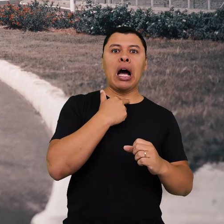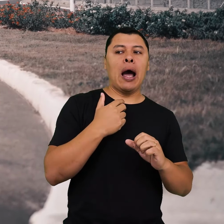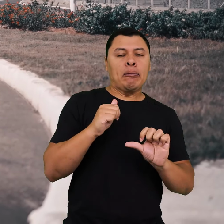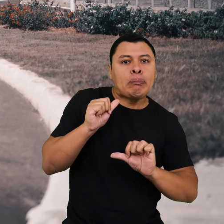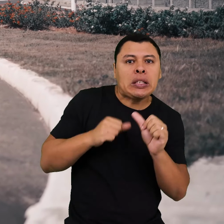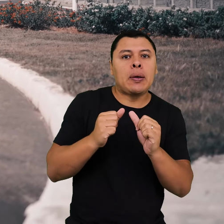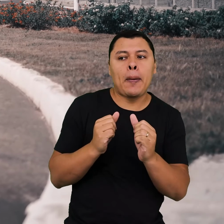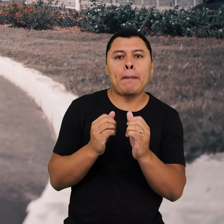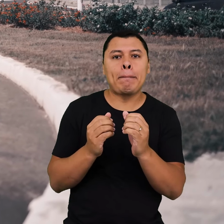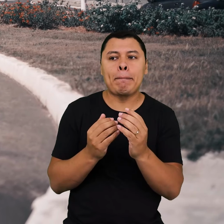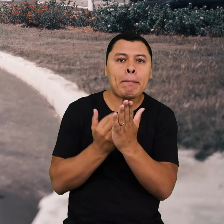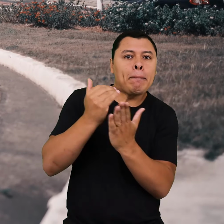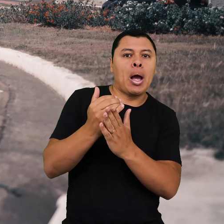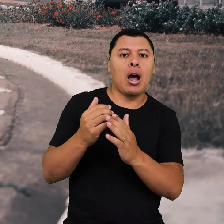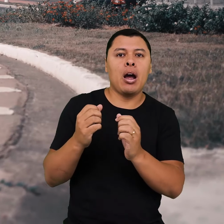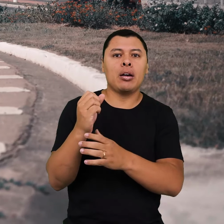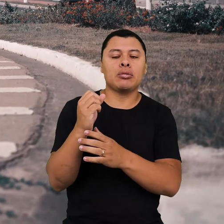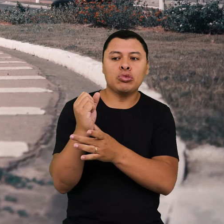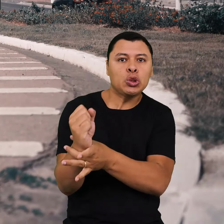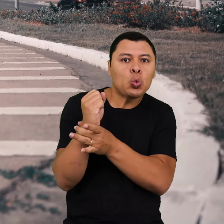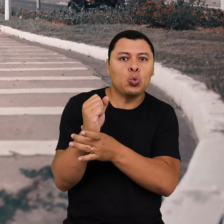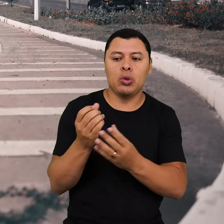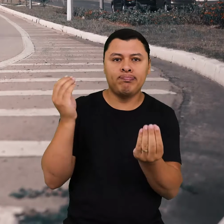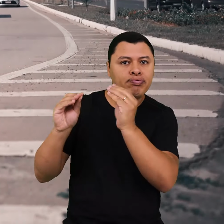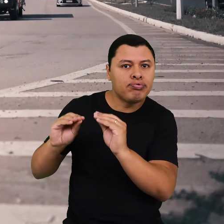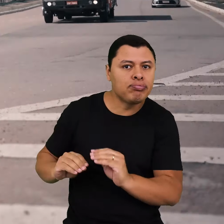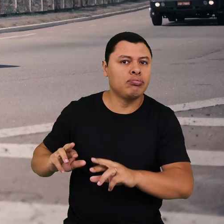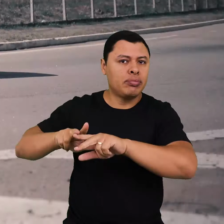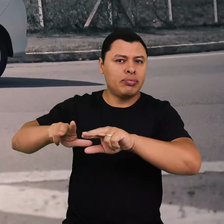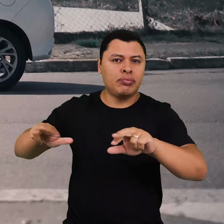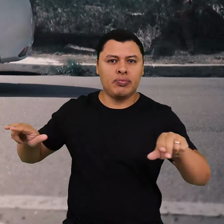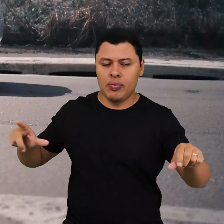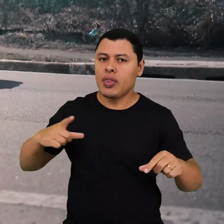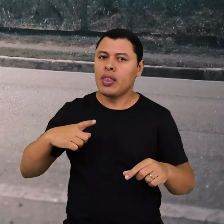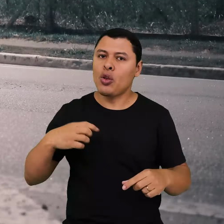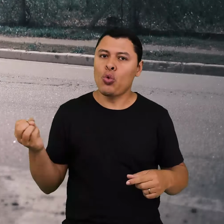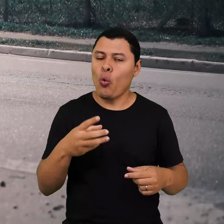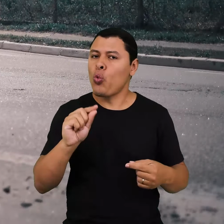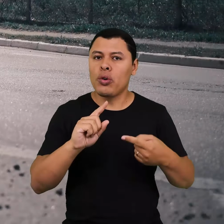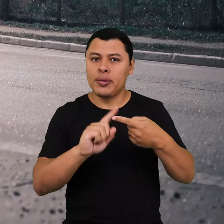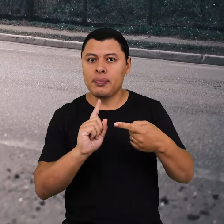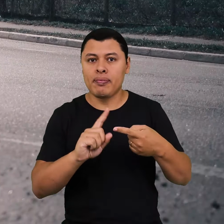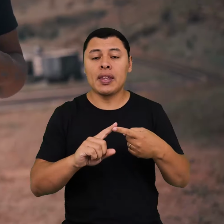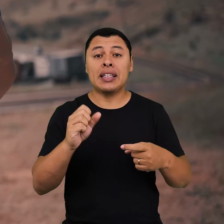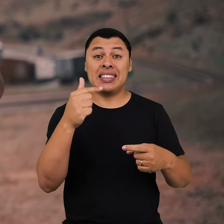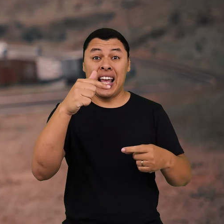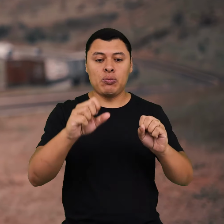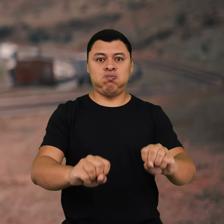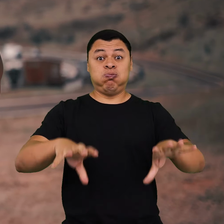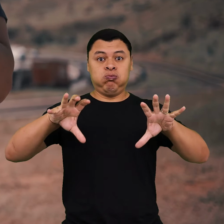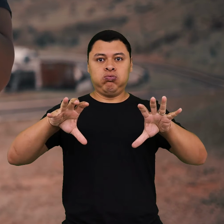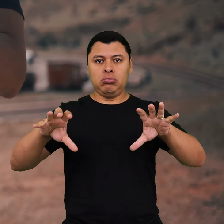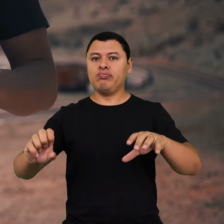mas de qualquer forma o estrago de imagem foi feito, então eles tiveram de introduzir essas novidades, que são 7 airbags, e nas